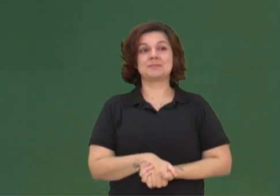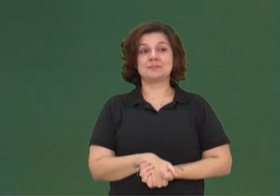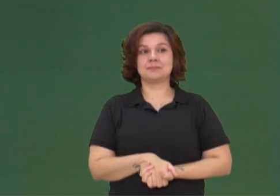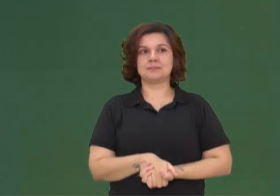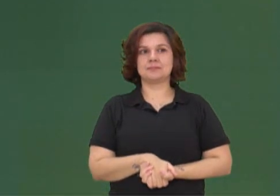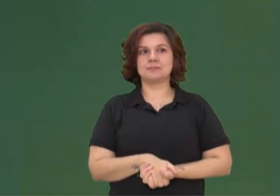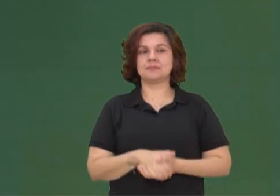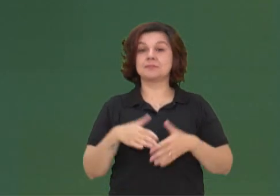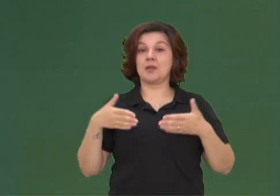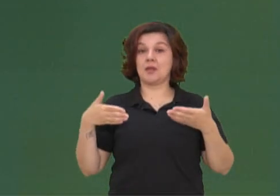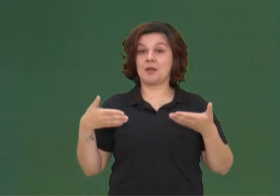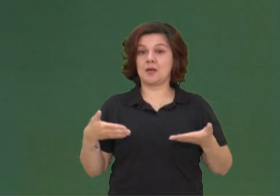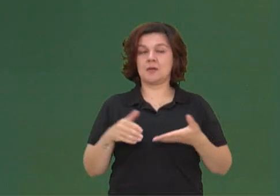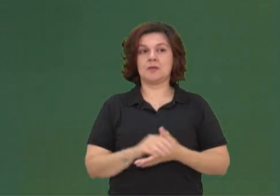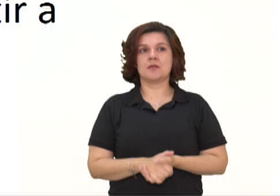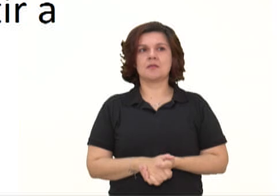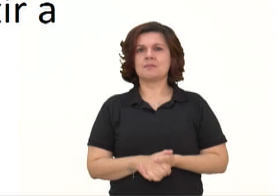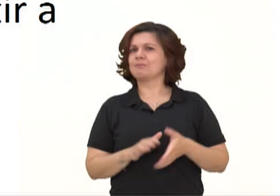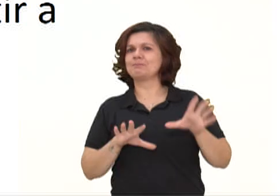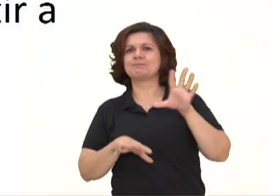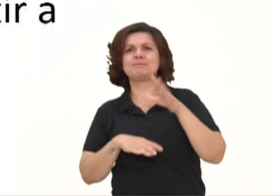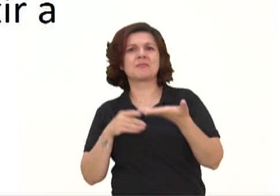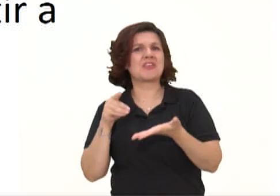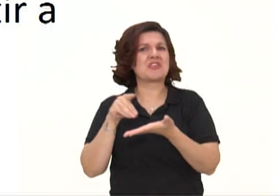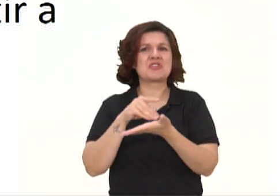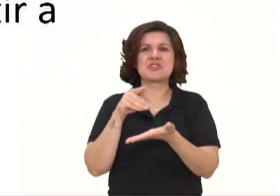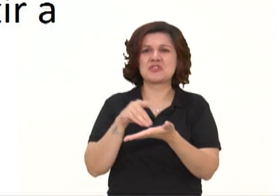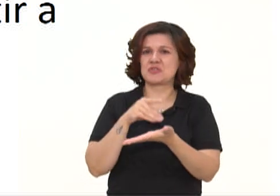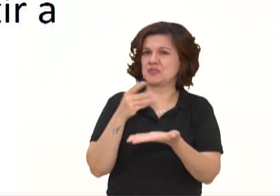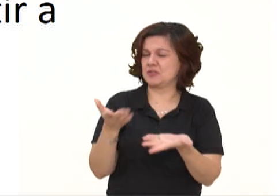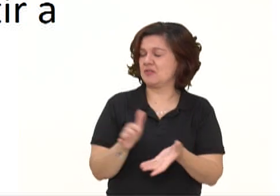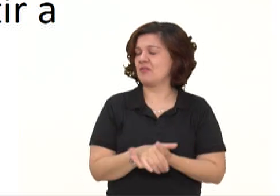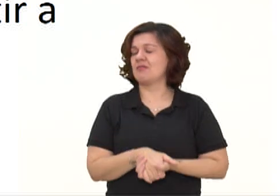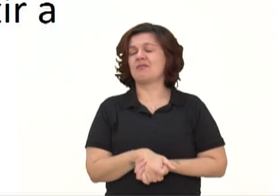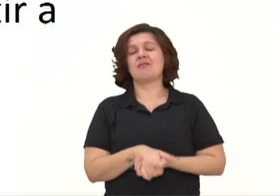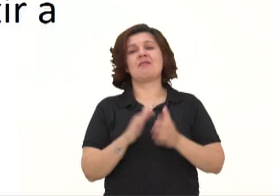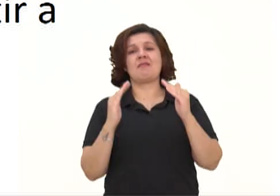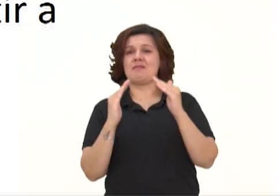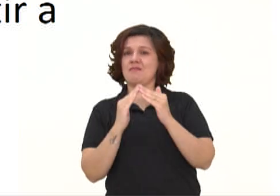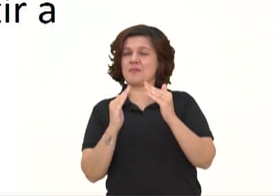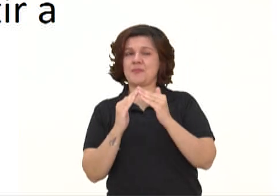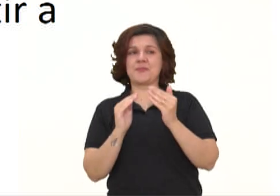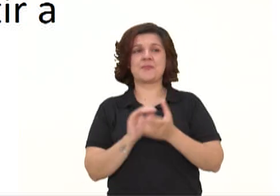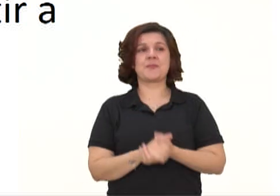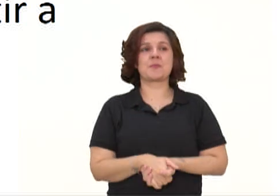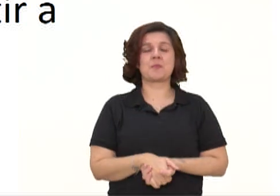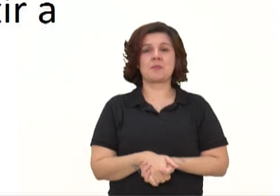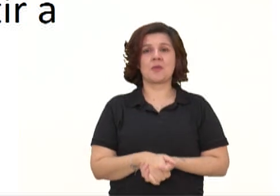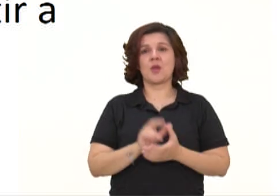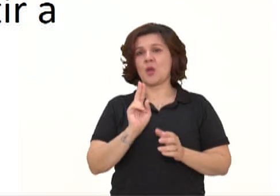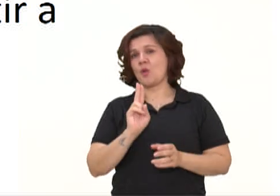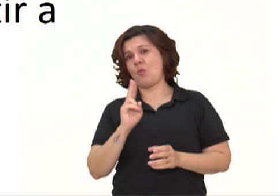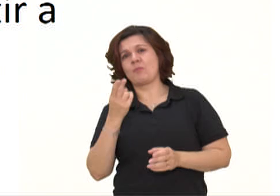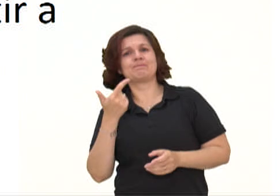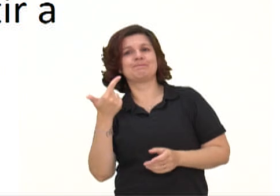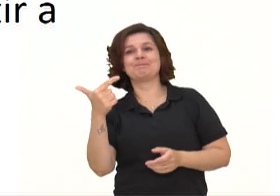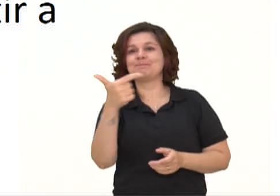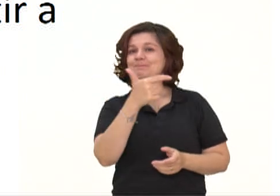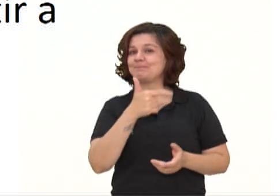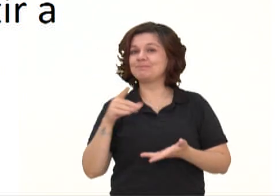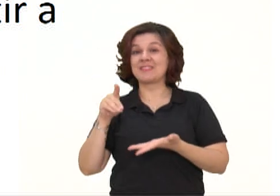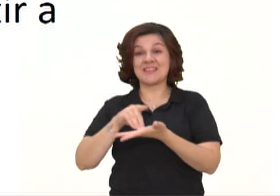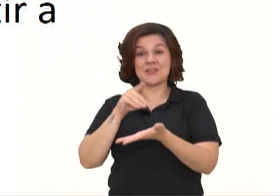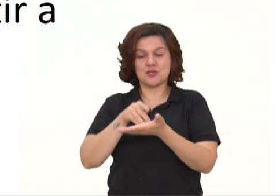Se vocês pegarem qualquer dicionário aí na casa de vocês, ou se vocês mesmos não tiverem ali um